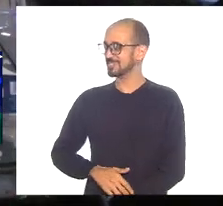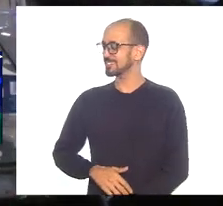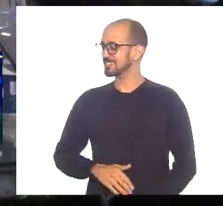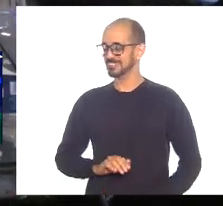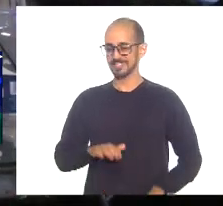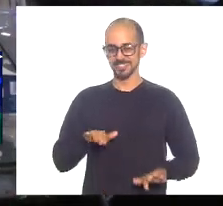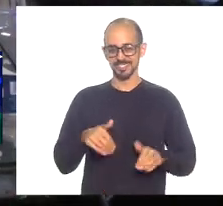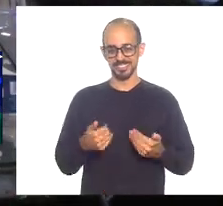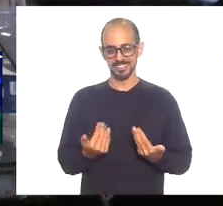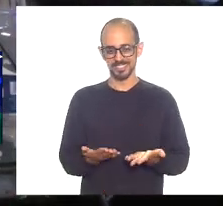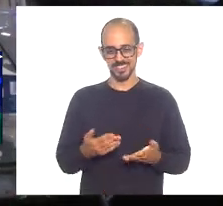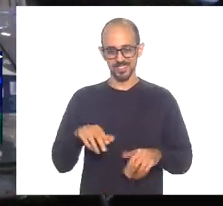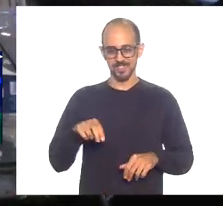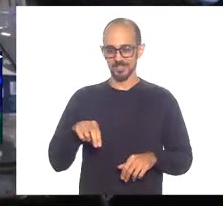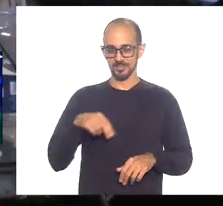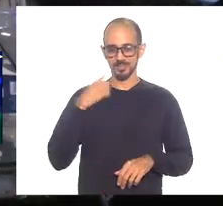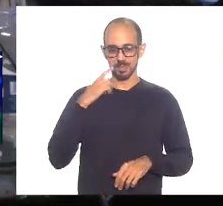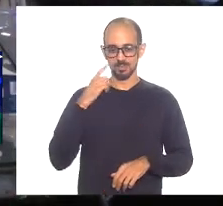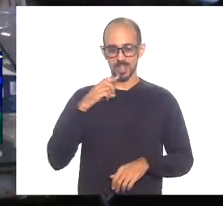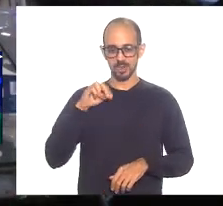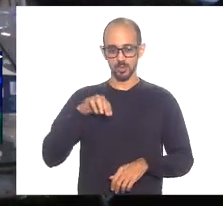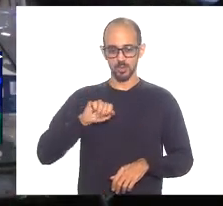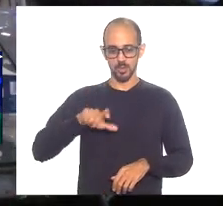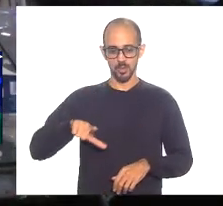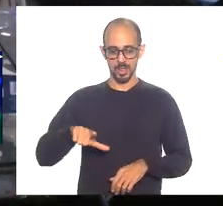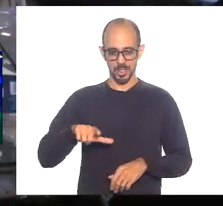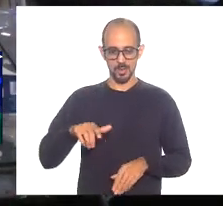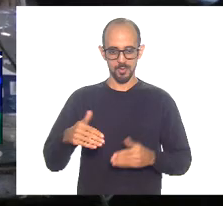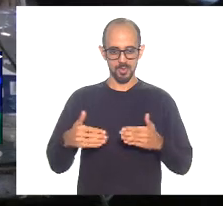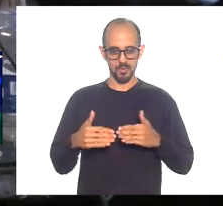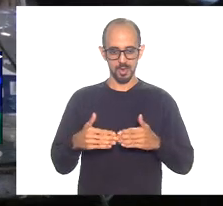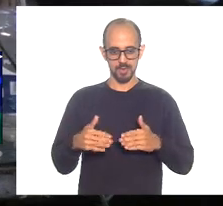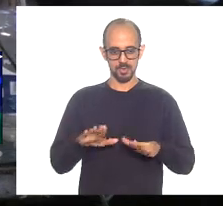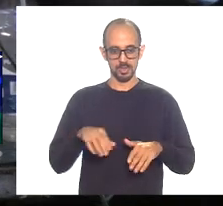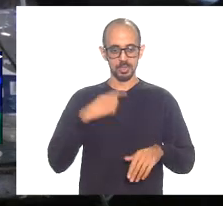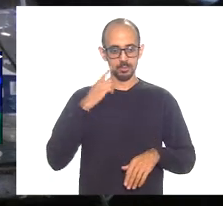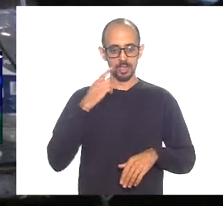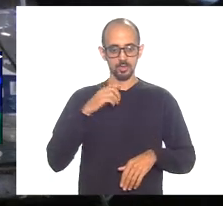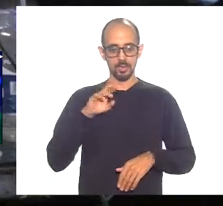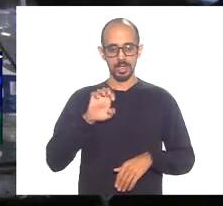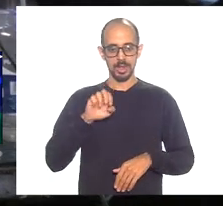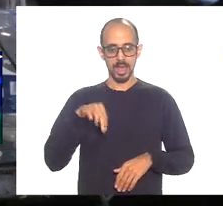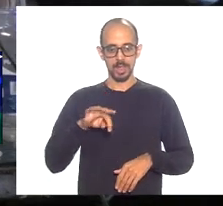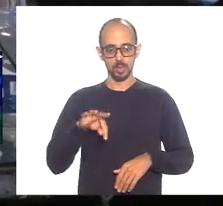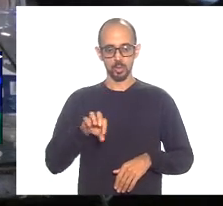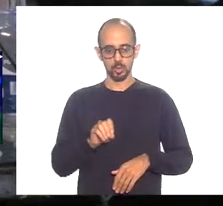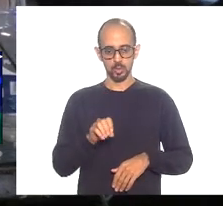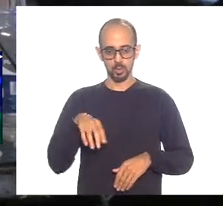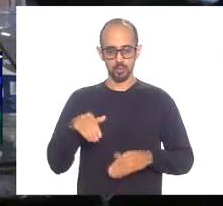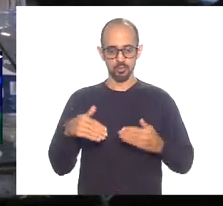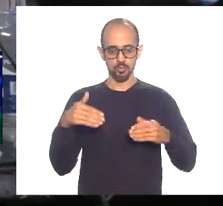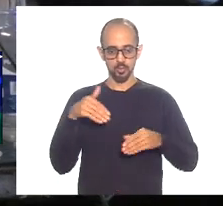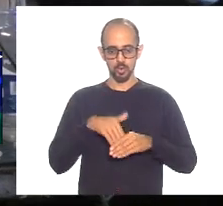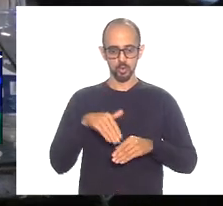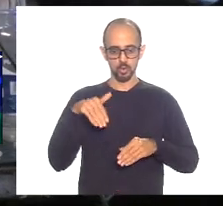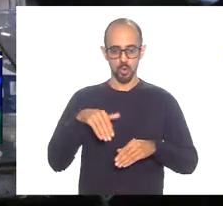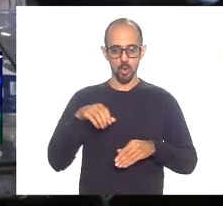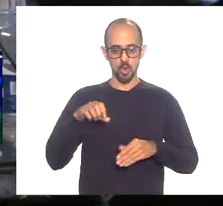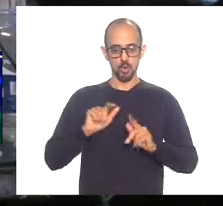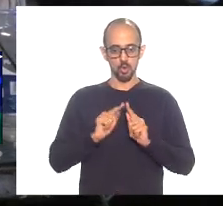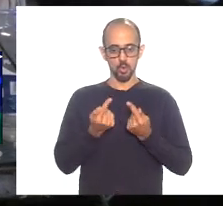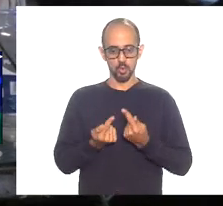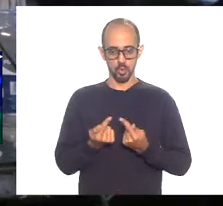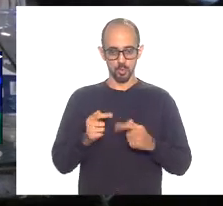o deputado na hora de Carvalho favorável Deputado Renato Zaca quem votou favorável no